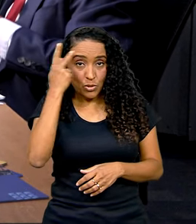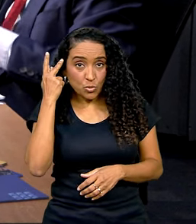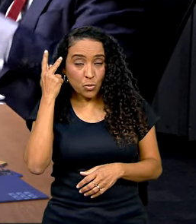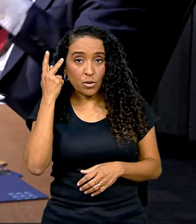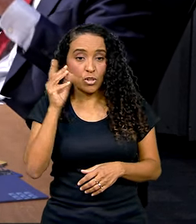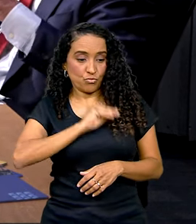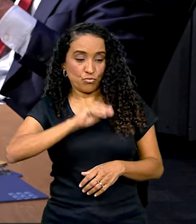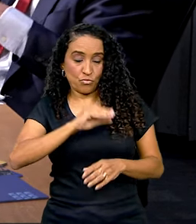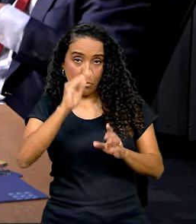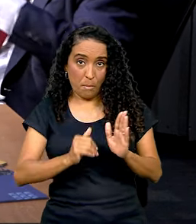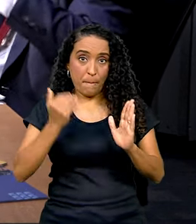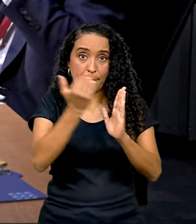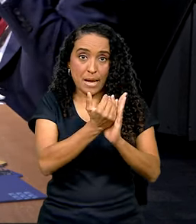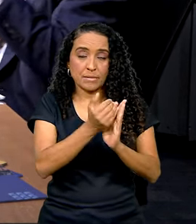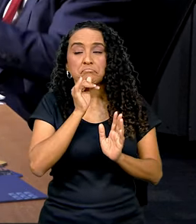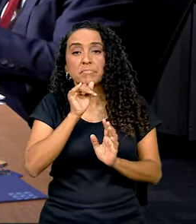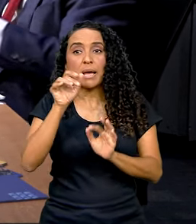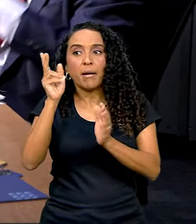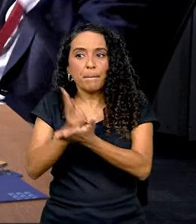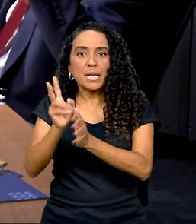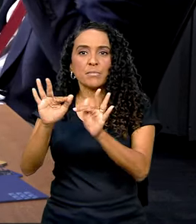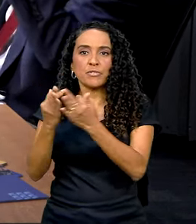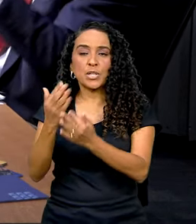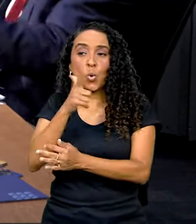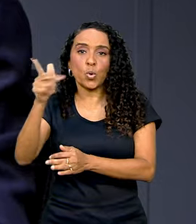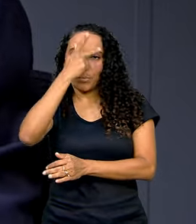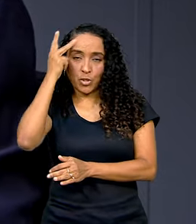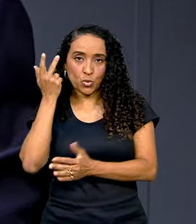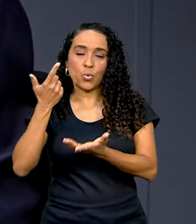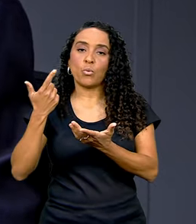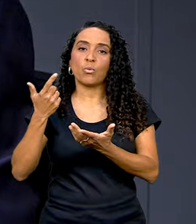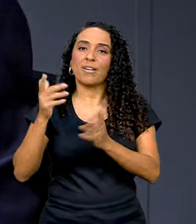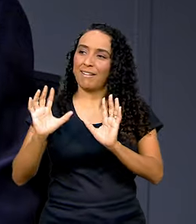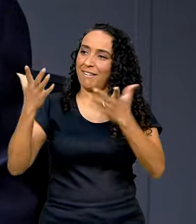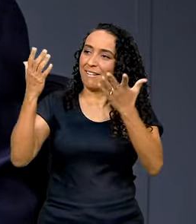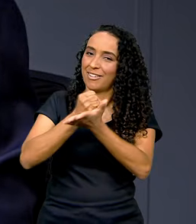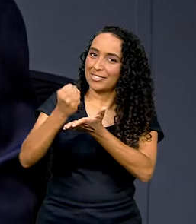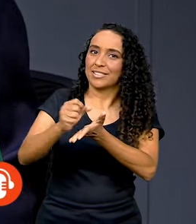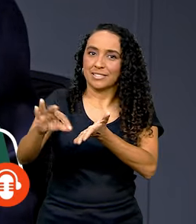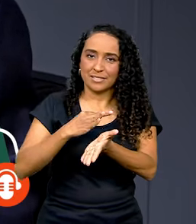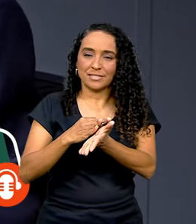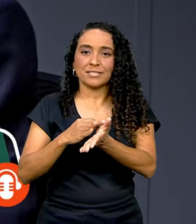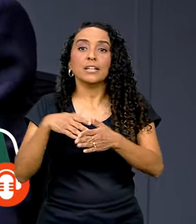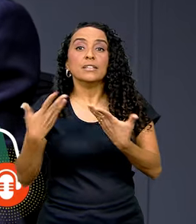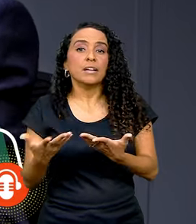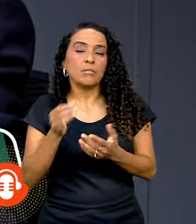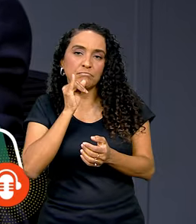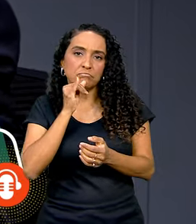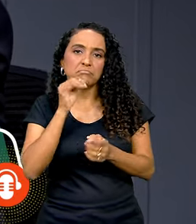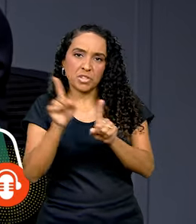e eleva a renda vamos imaginar naquela mesma família uma outra pessoa celebrou o contrato de trabalho